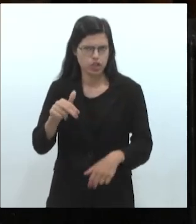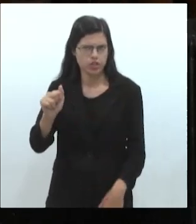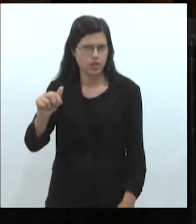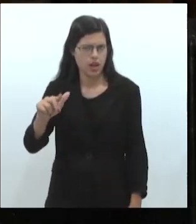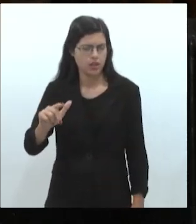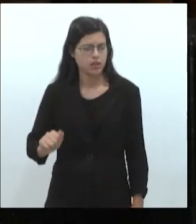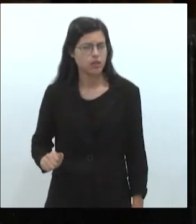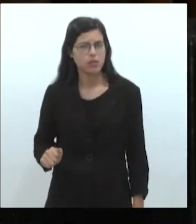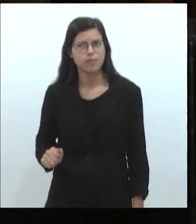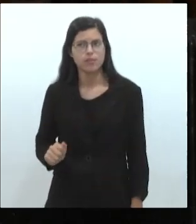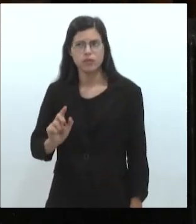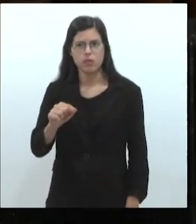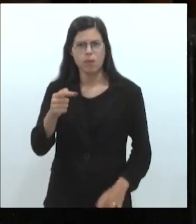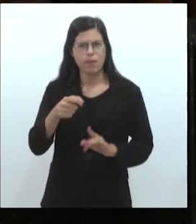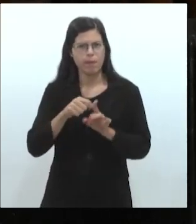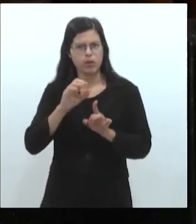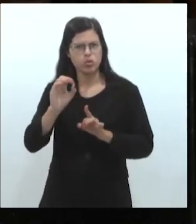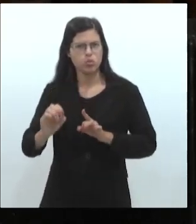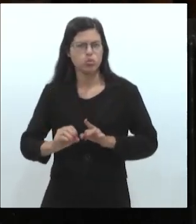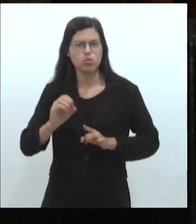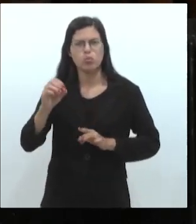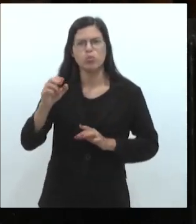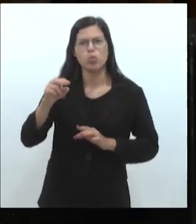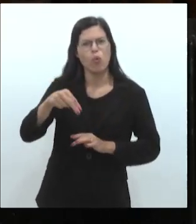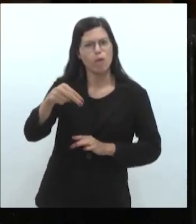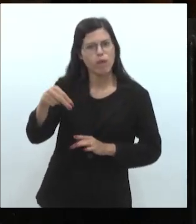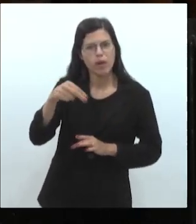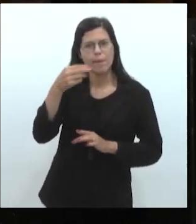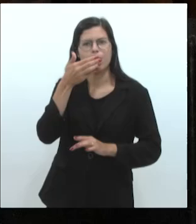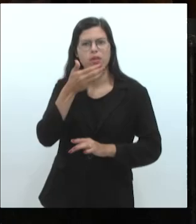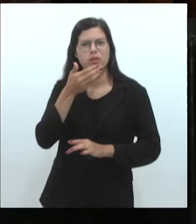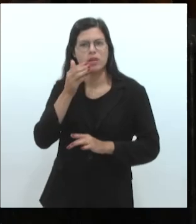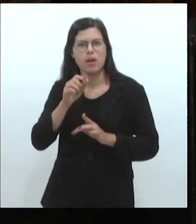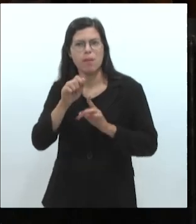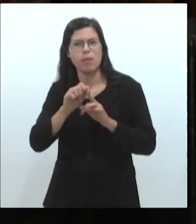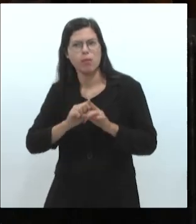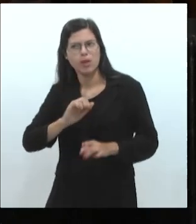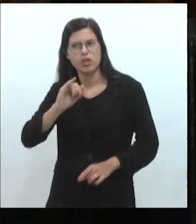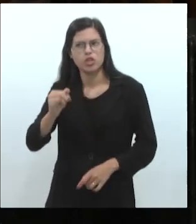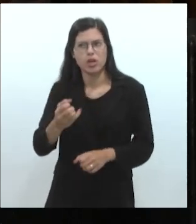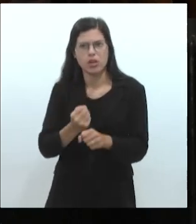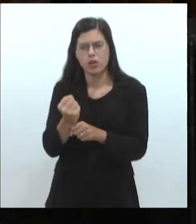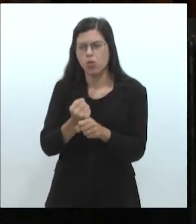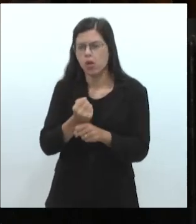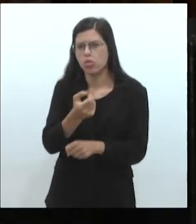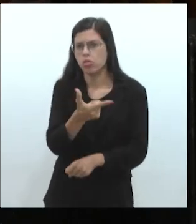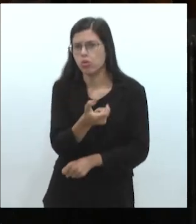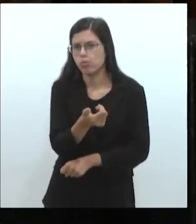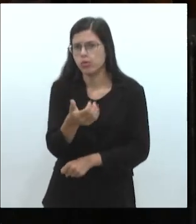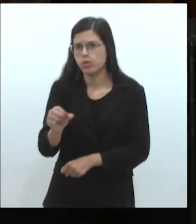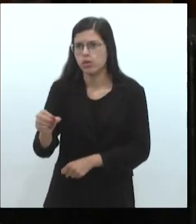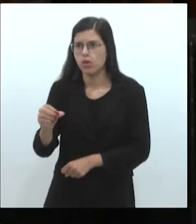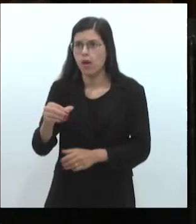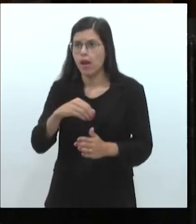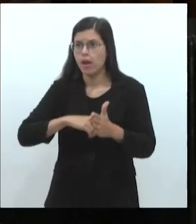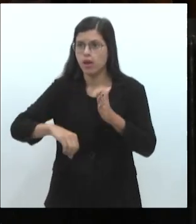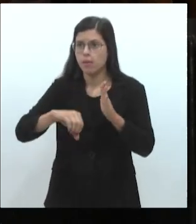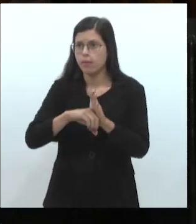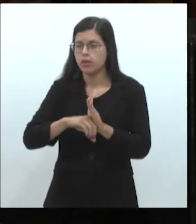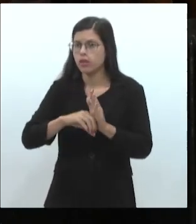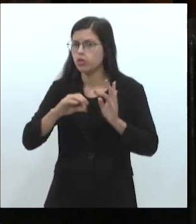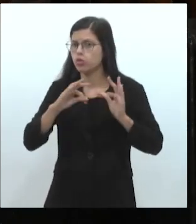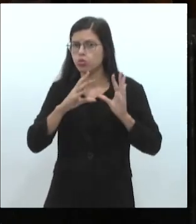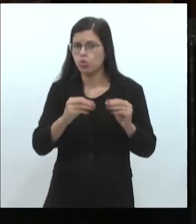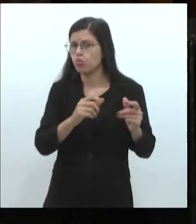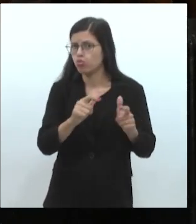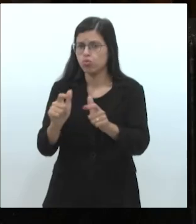Depois do mês de outubro, ali novembro, dezembro, janeiro de 2019, a criminalidade em todas as capitais, todas as regiões